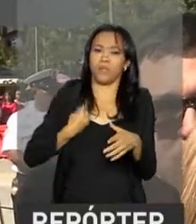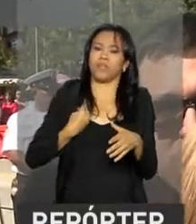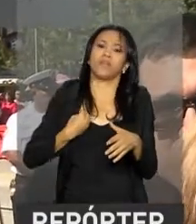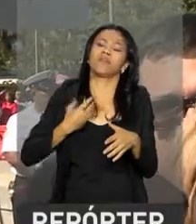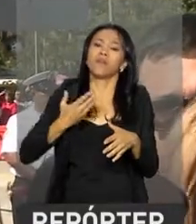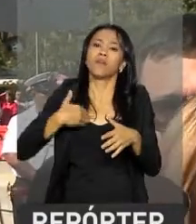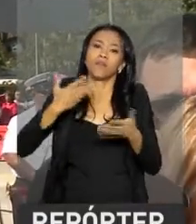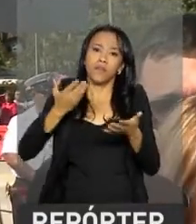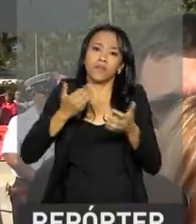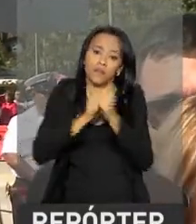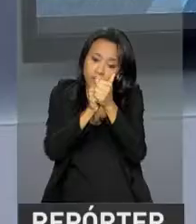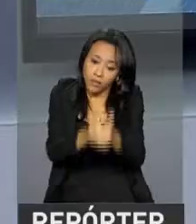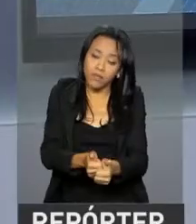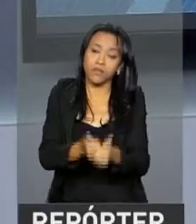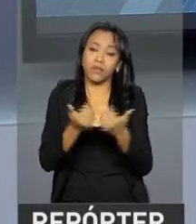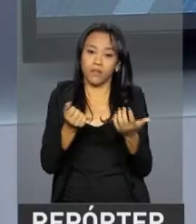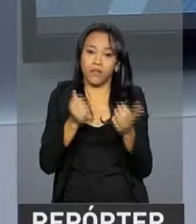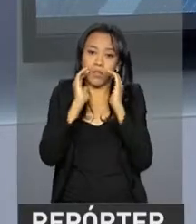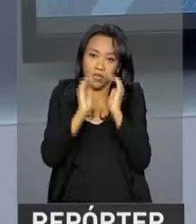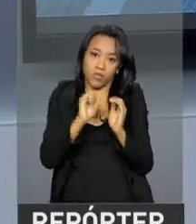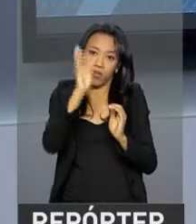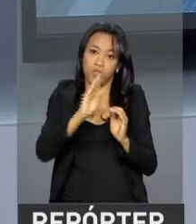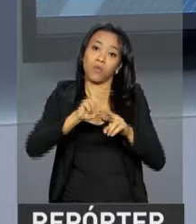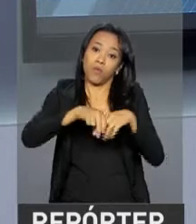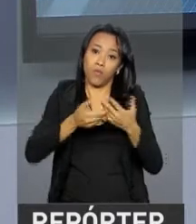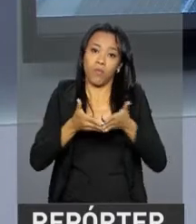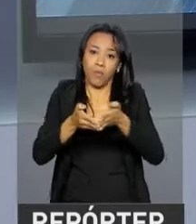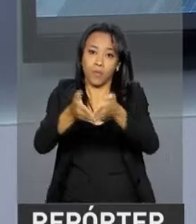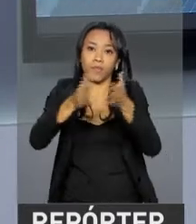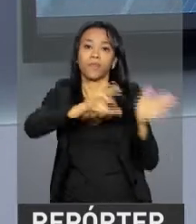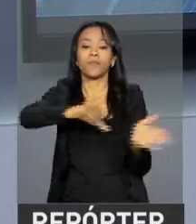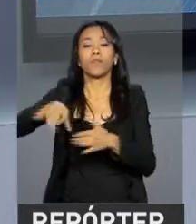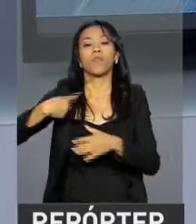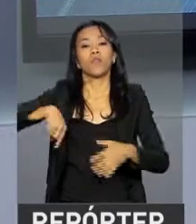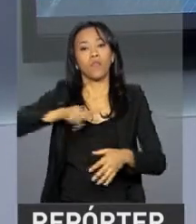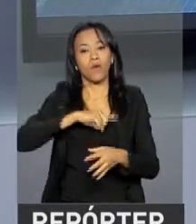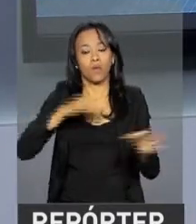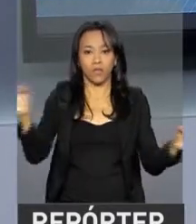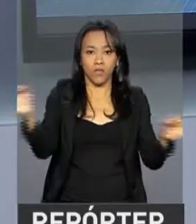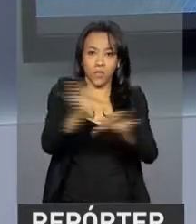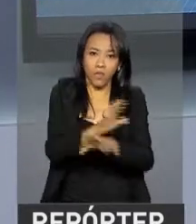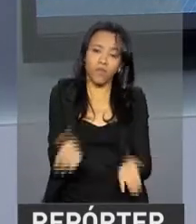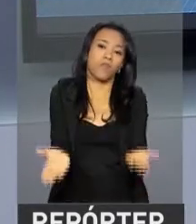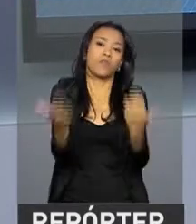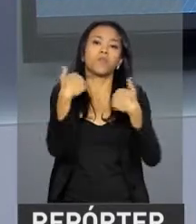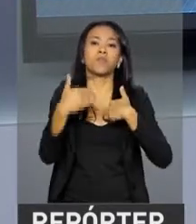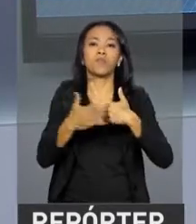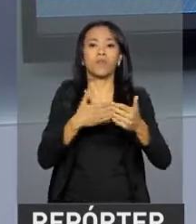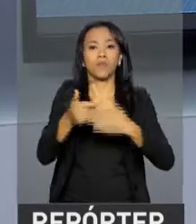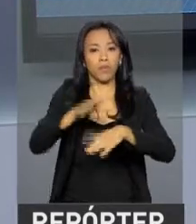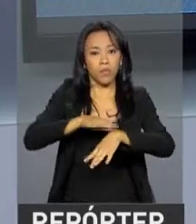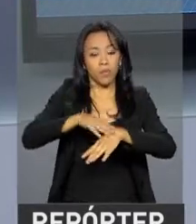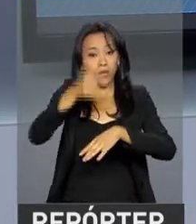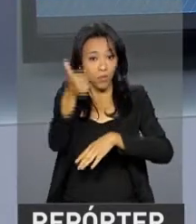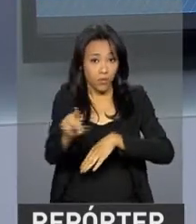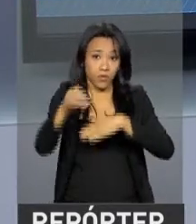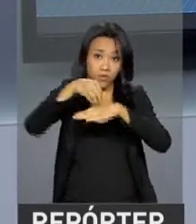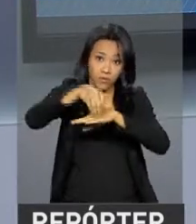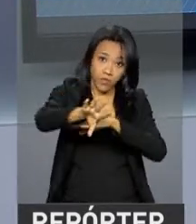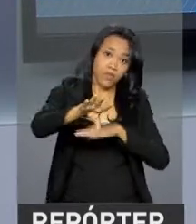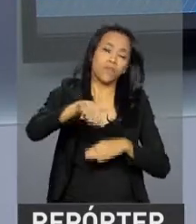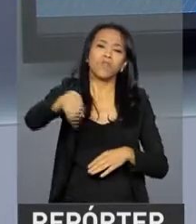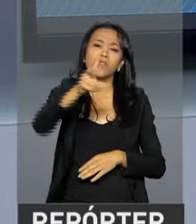no caso, através da Marinha. O repórter NBR fica por aqui. Voltamos a qualquer momento com outras